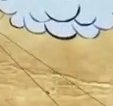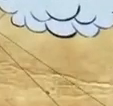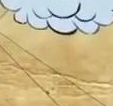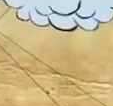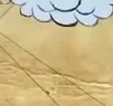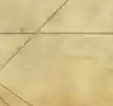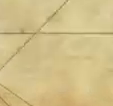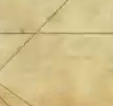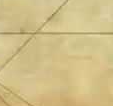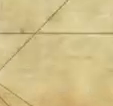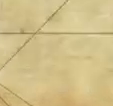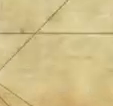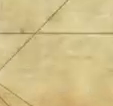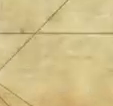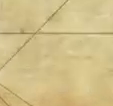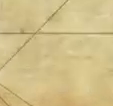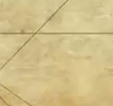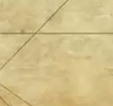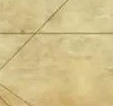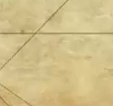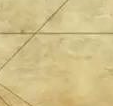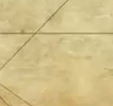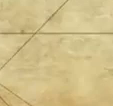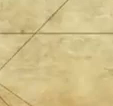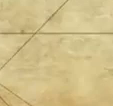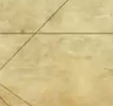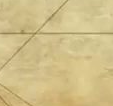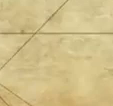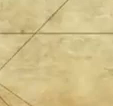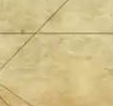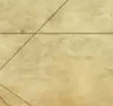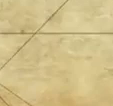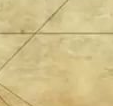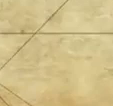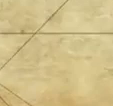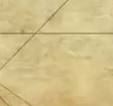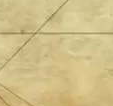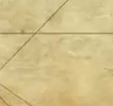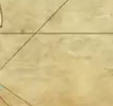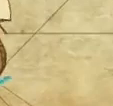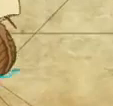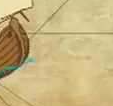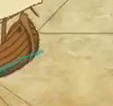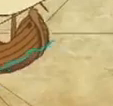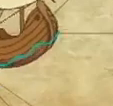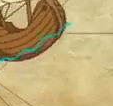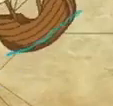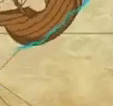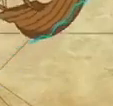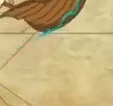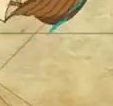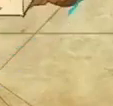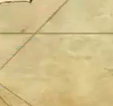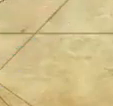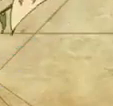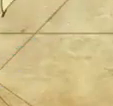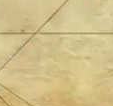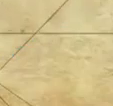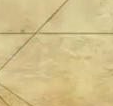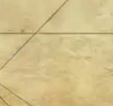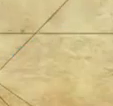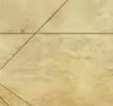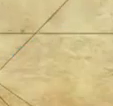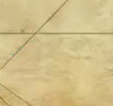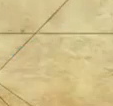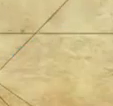ponto crítico. Quando o cabo foi ultrapassado, Dom João II mudou seu nome para Cabo da Boa Esperança,